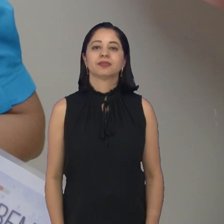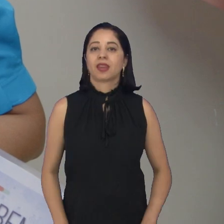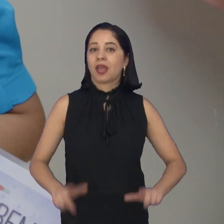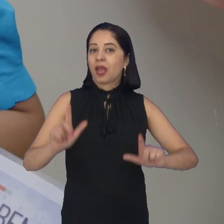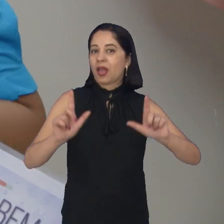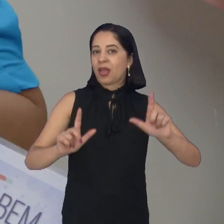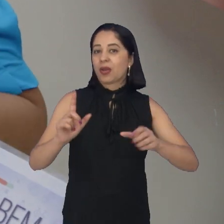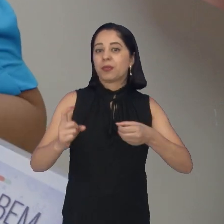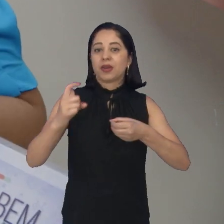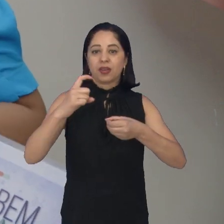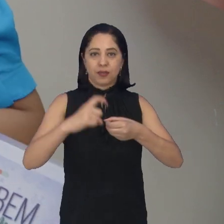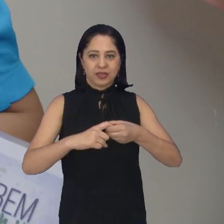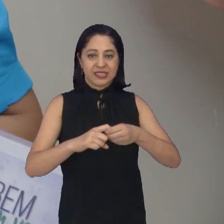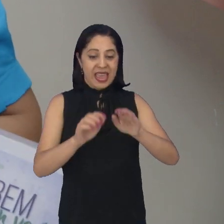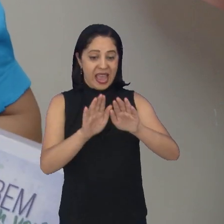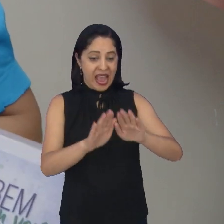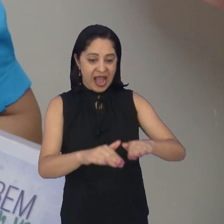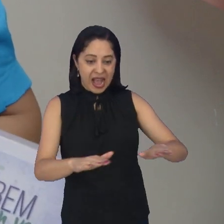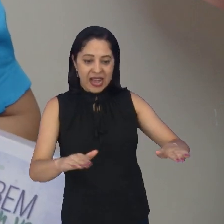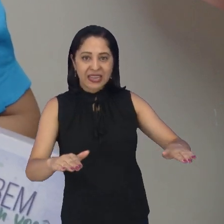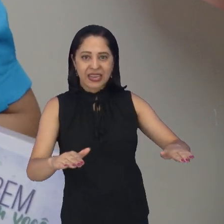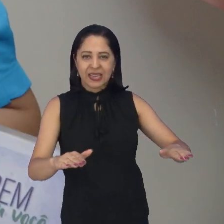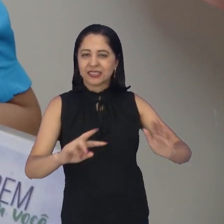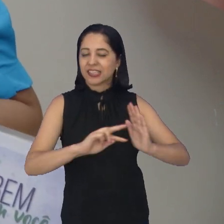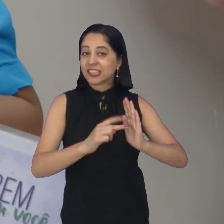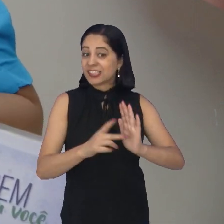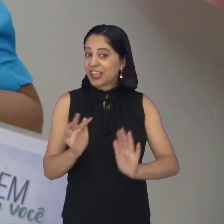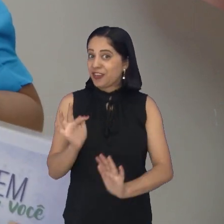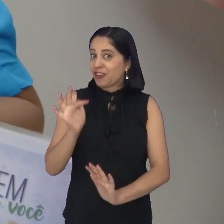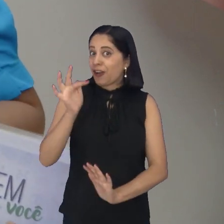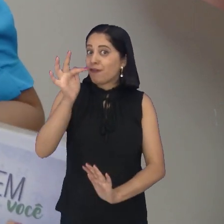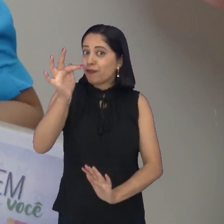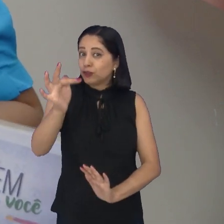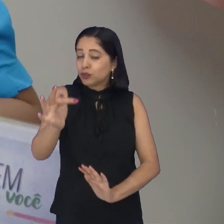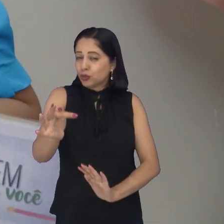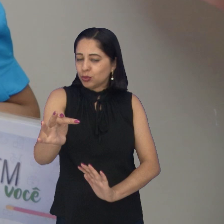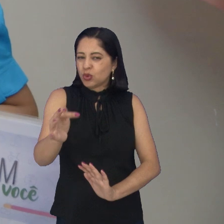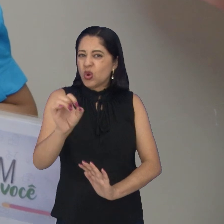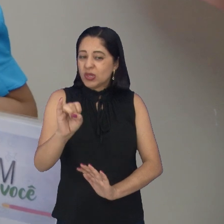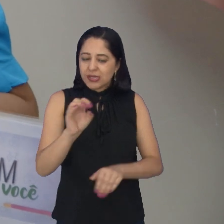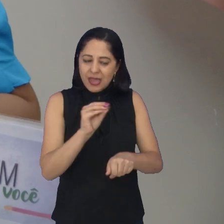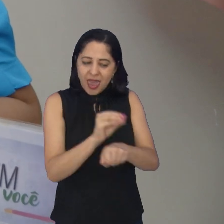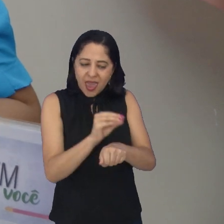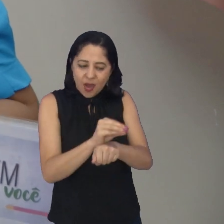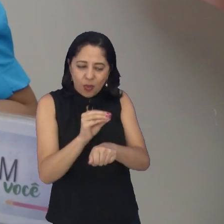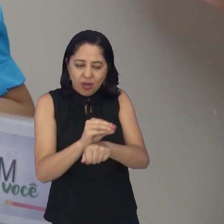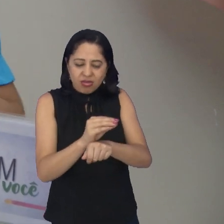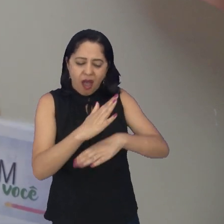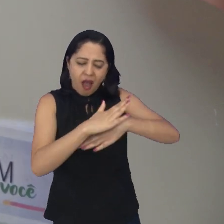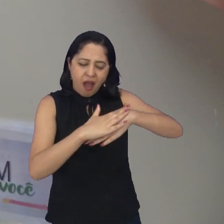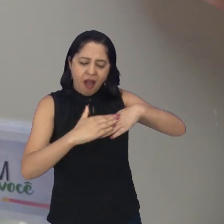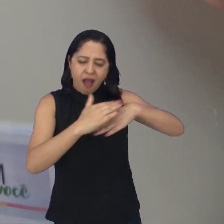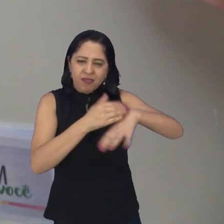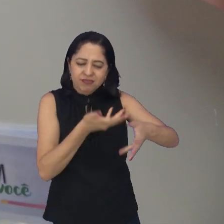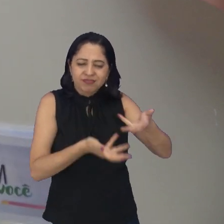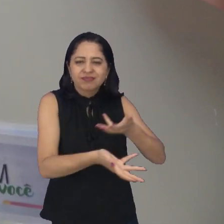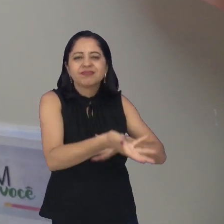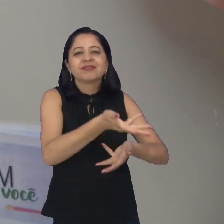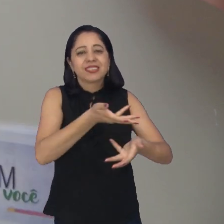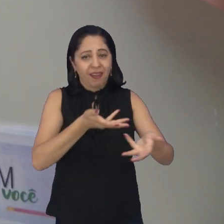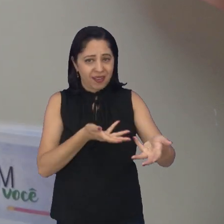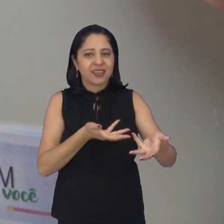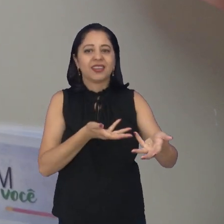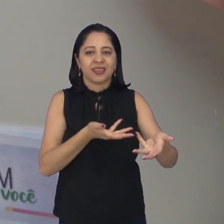Estamos de volta. As crianças são o futuro e cuidando com carinho da relação entre elas e os principais